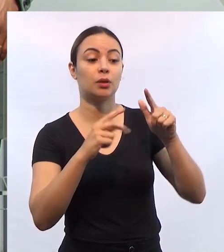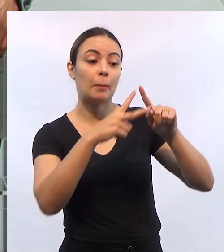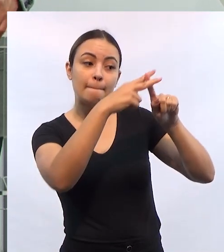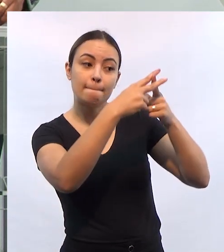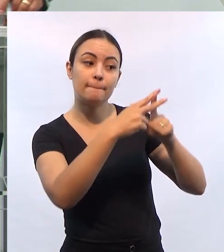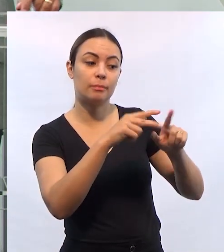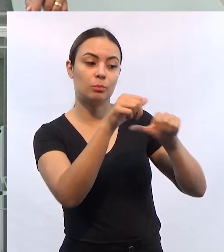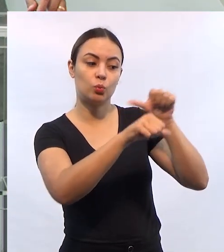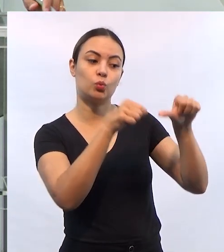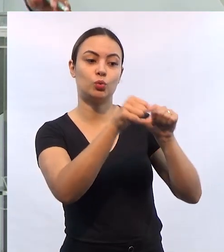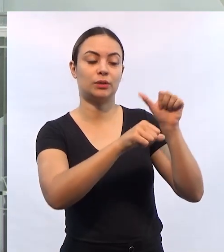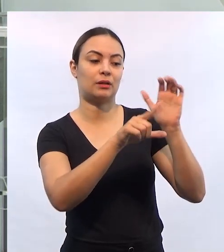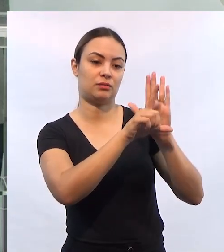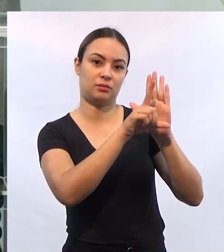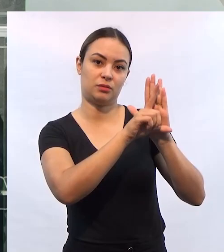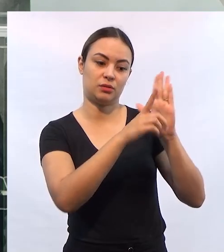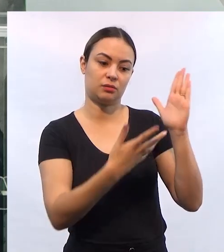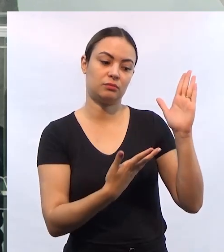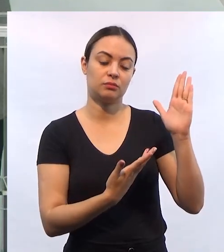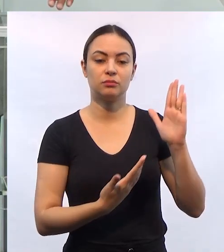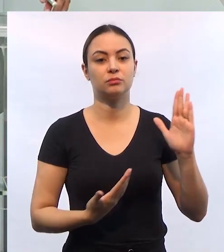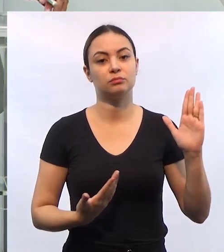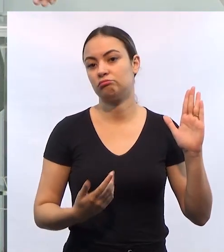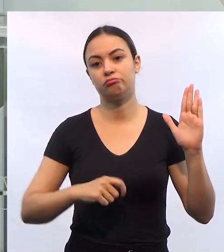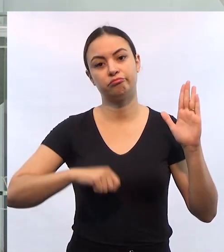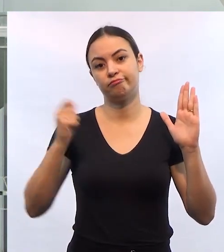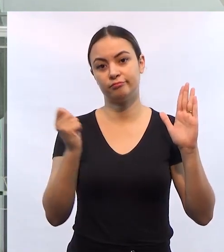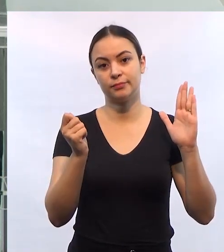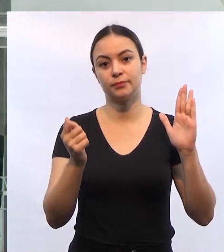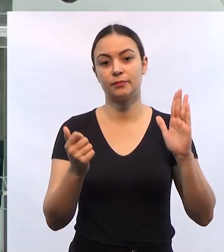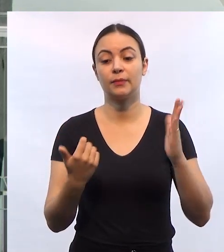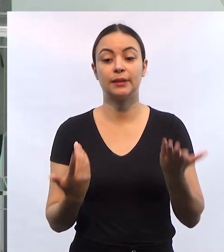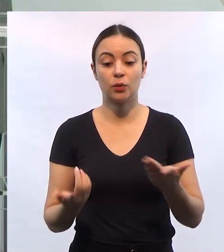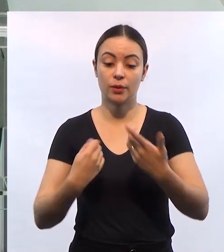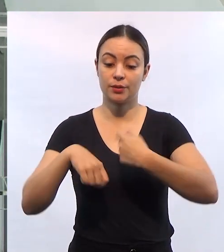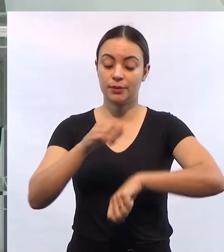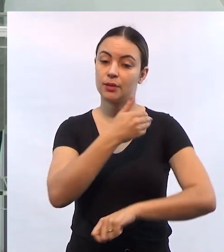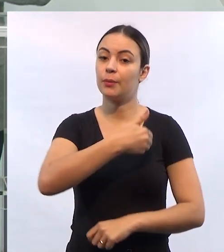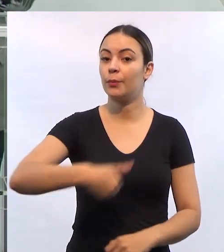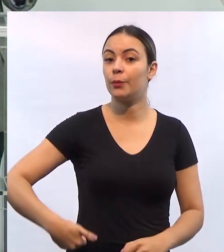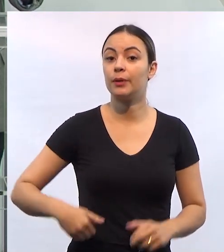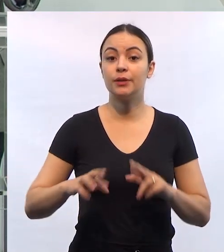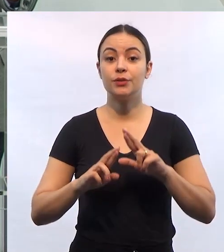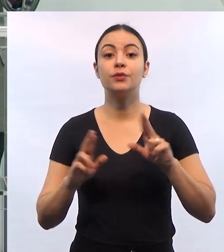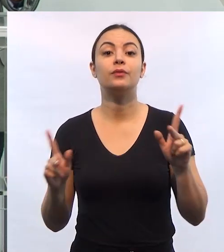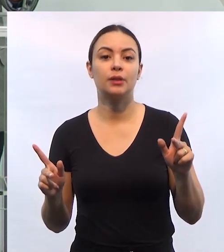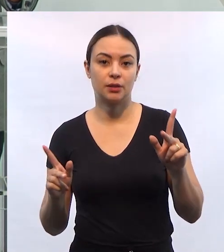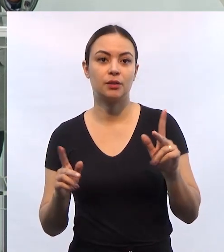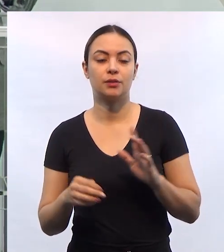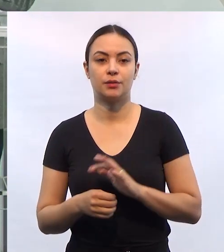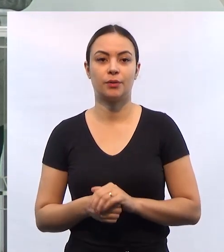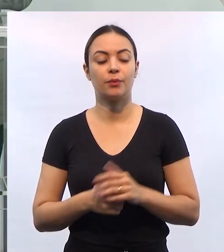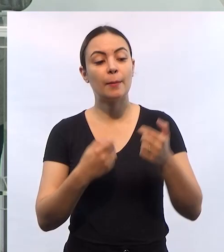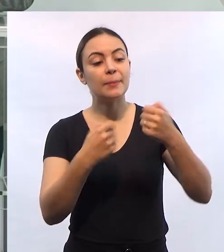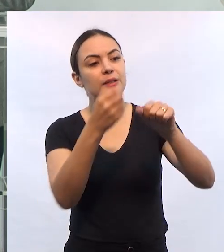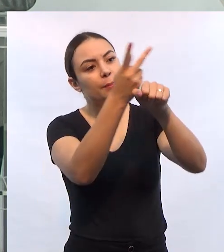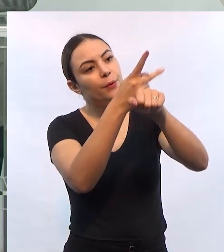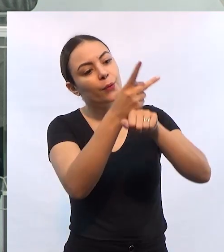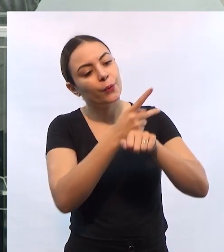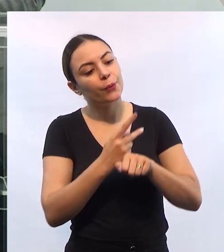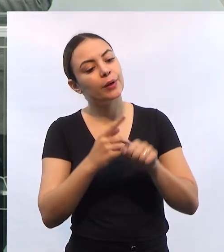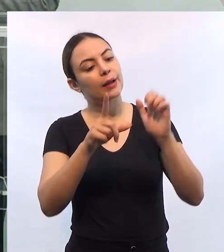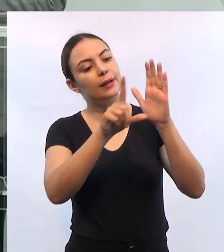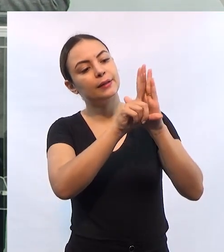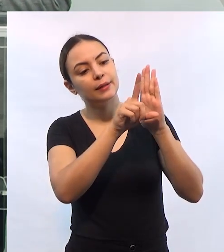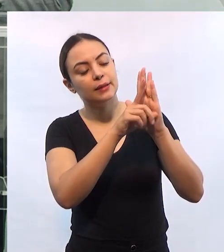mudar uma lei? Ah, não, porque aconteceu uma situação ali fora do controle. Vamos mudar essa lei rapidinho. Não é assim que funciona. Demora.